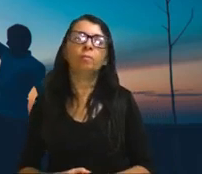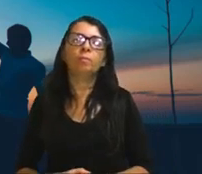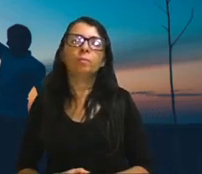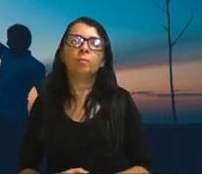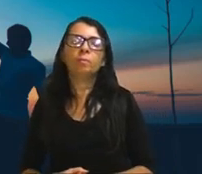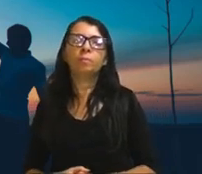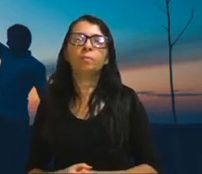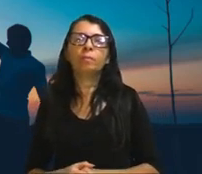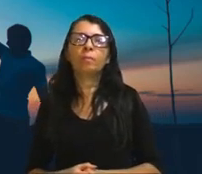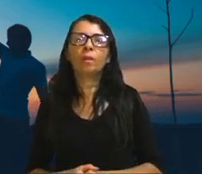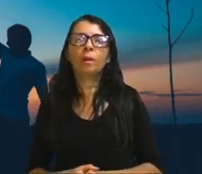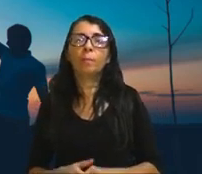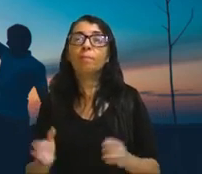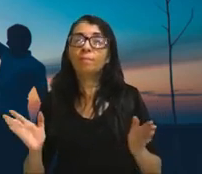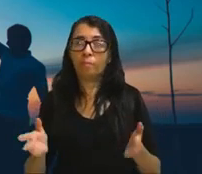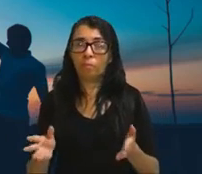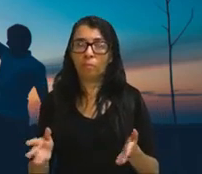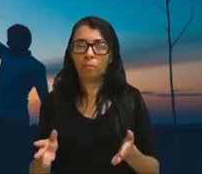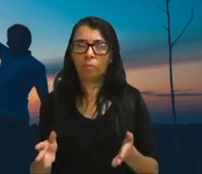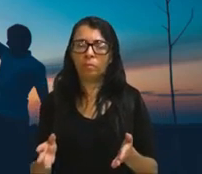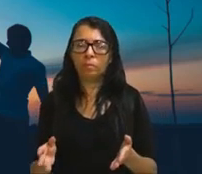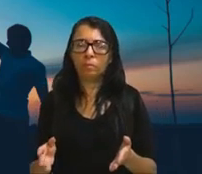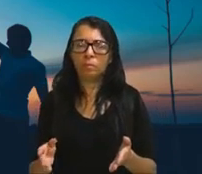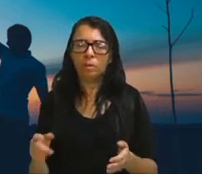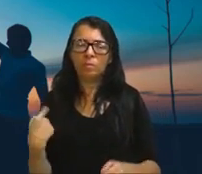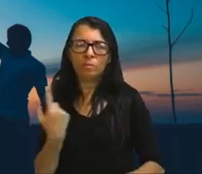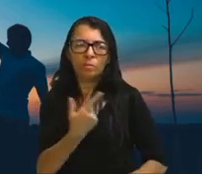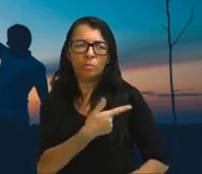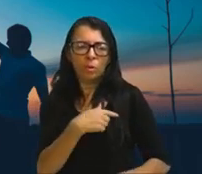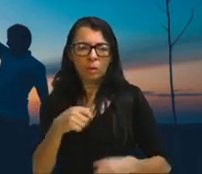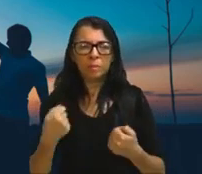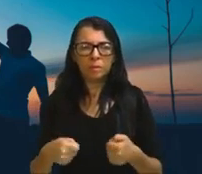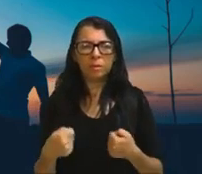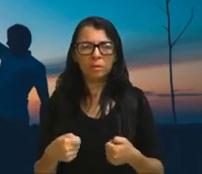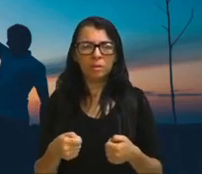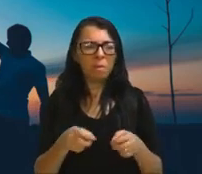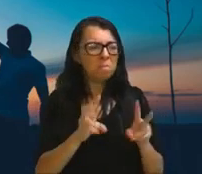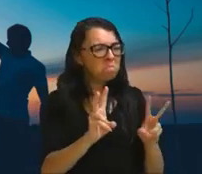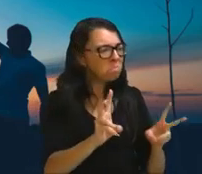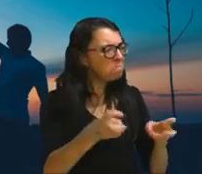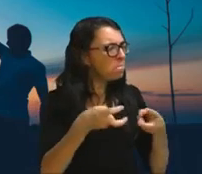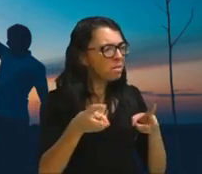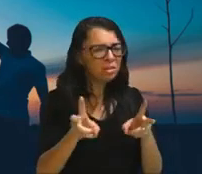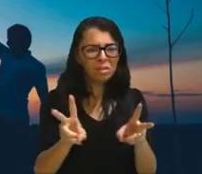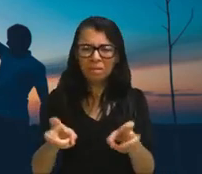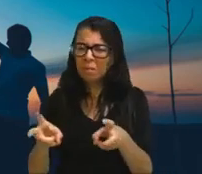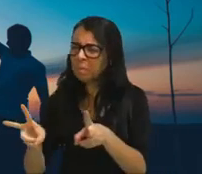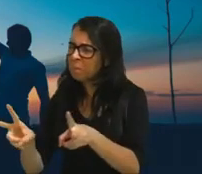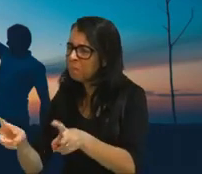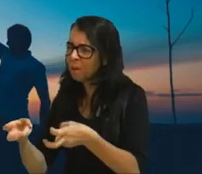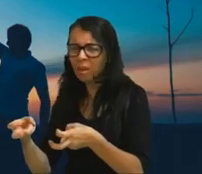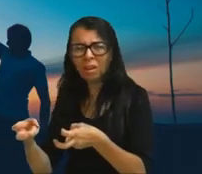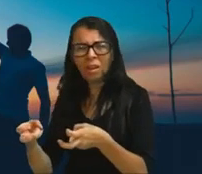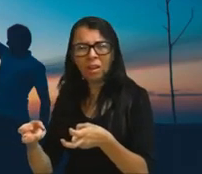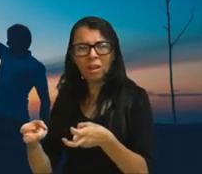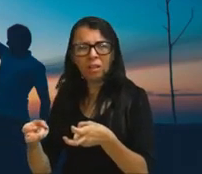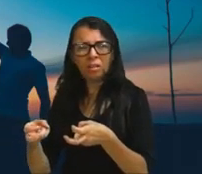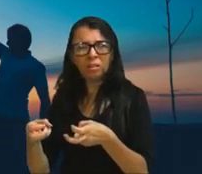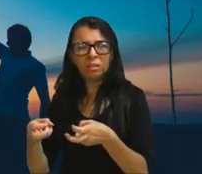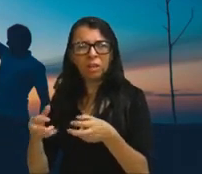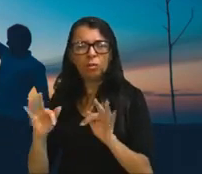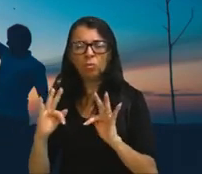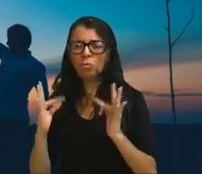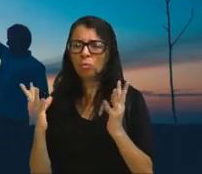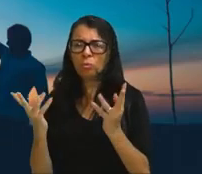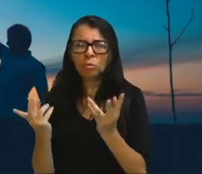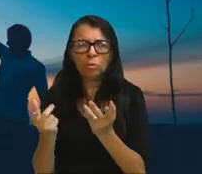Tire proveito de tudo que está acontecendo em nossa volta. As coisas não estão bem. Vamos entender qual é a vontade de Deus.